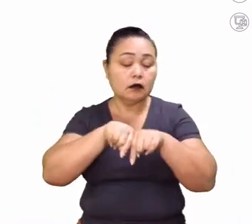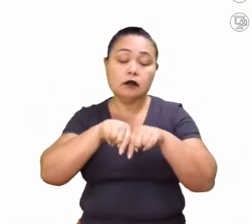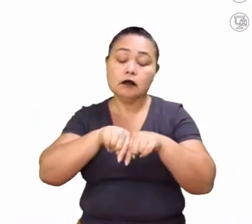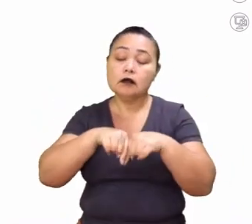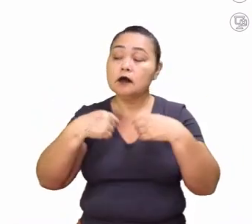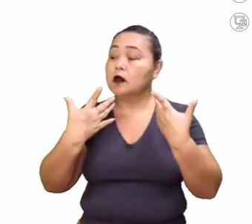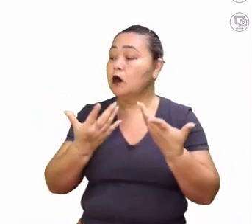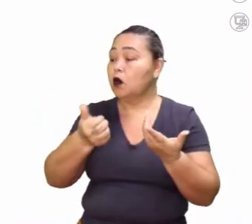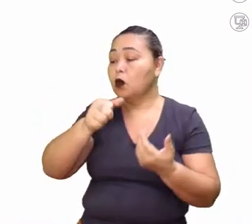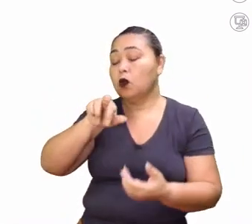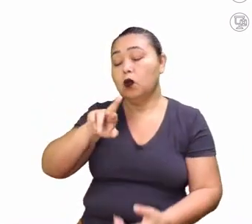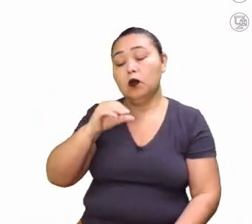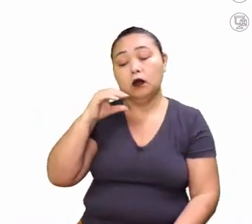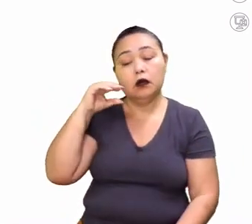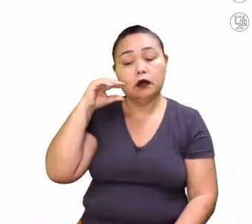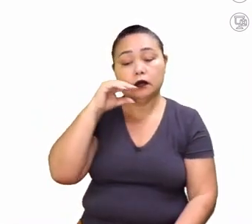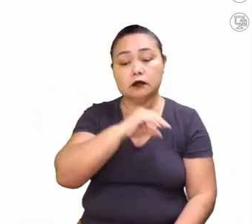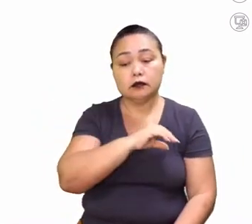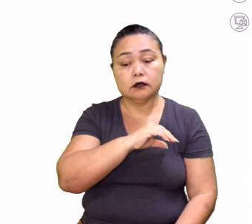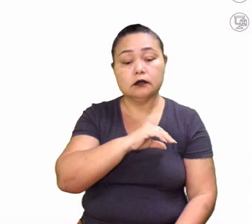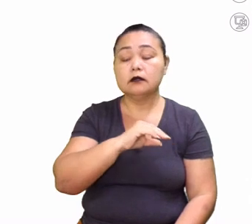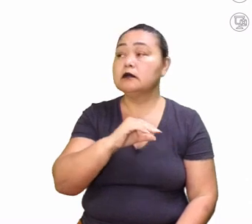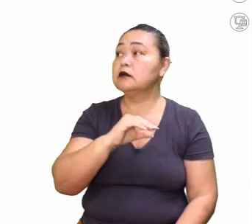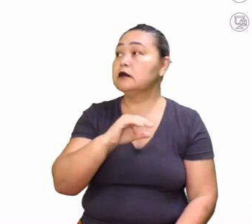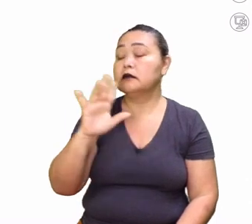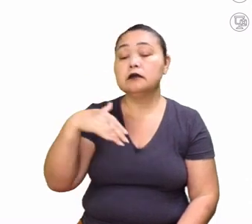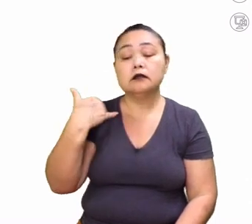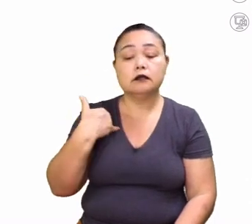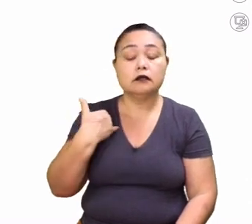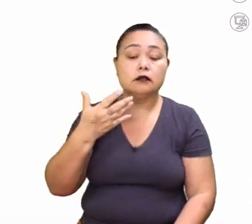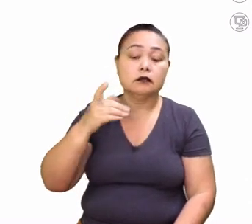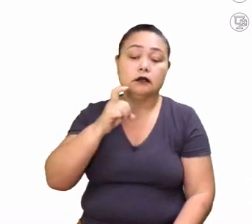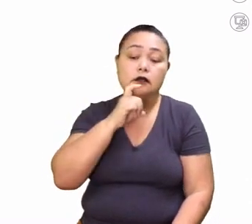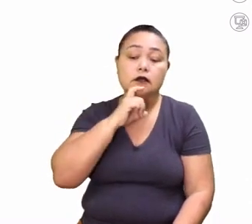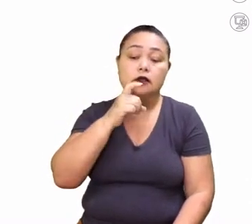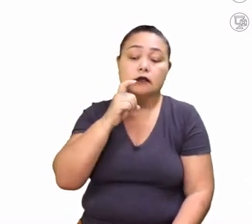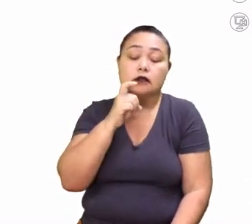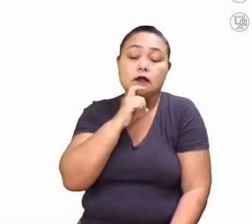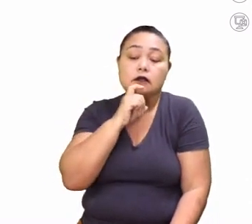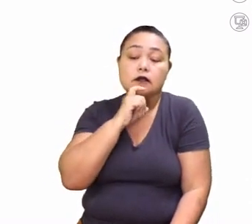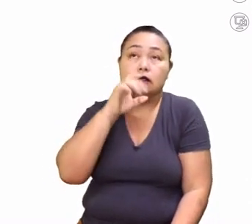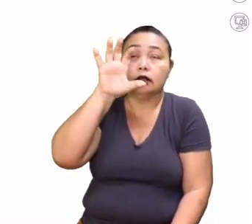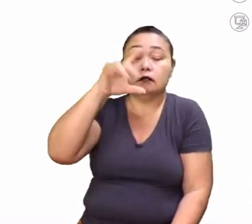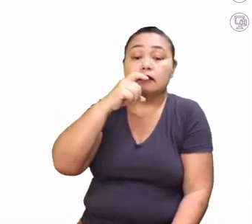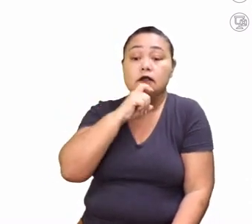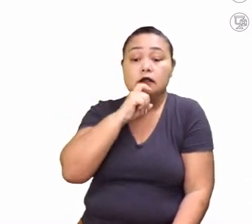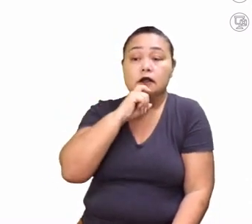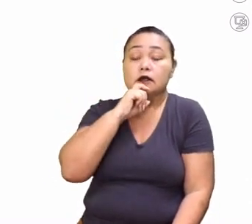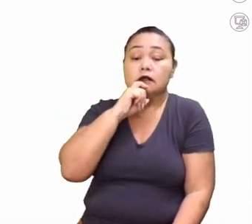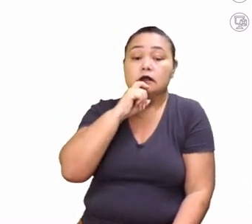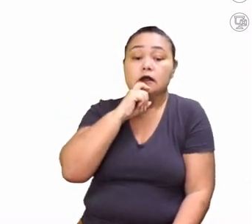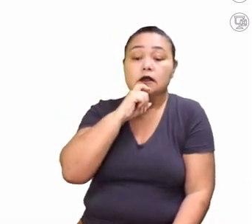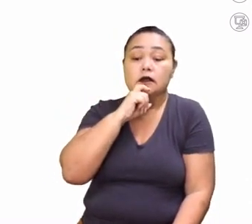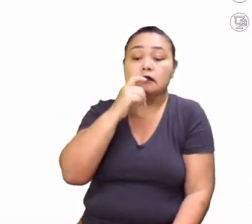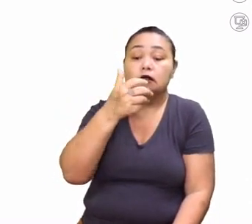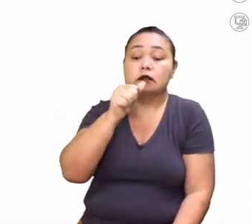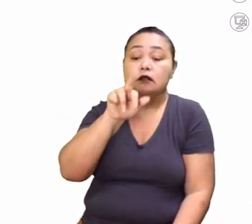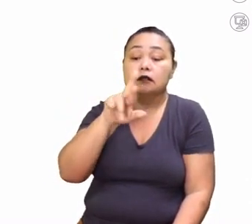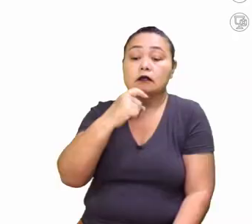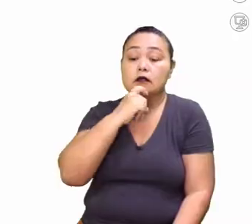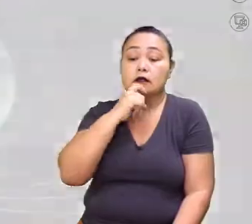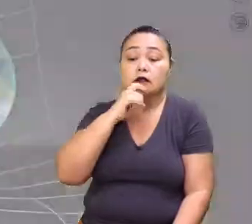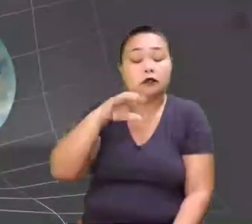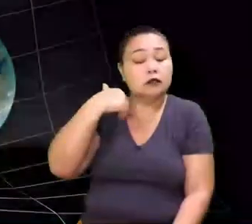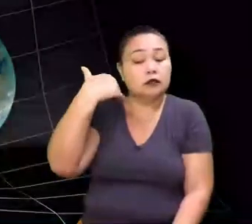quente envia n na verdade pessoal o ar condicionado a gente fala que o ar condicionado ele não